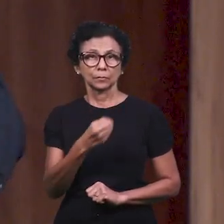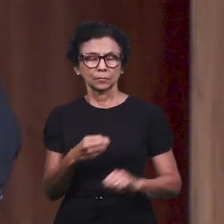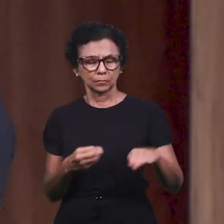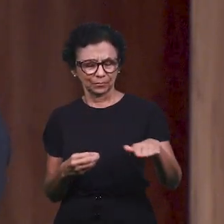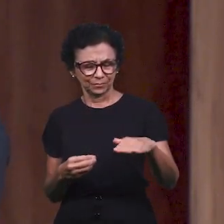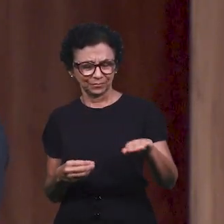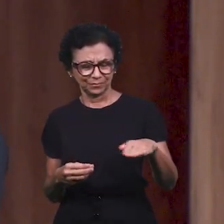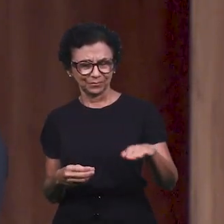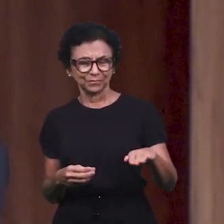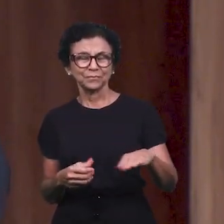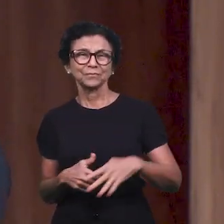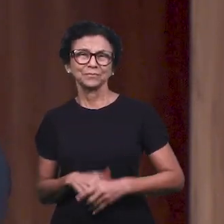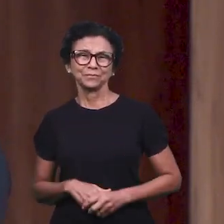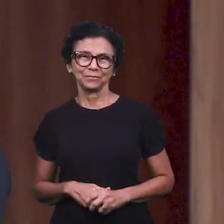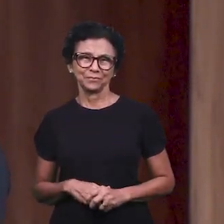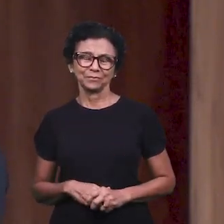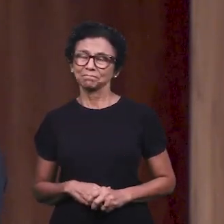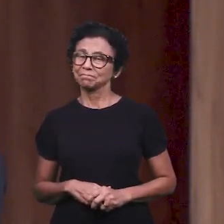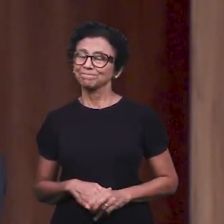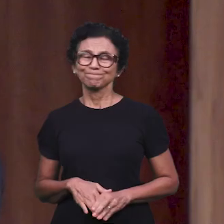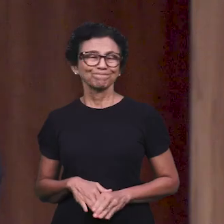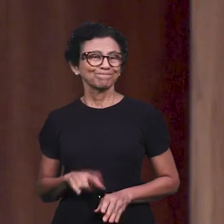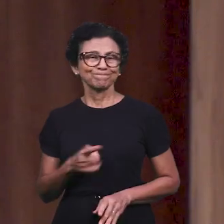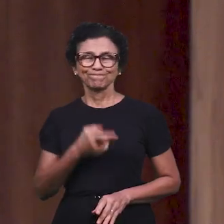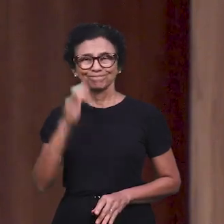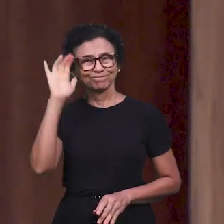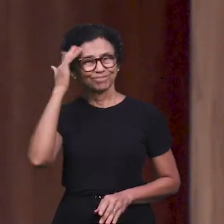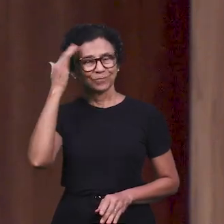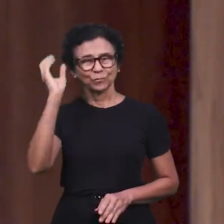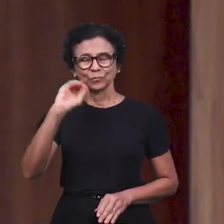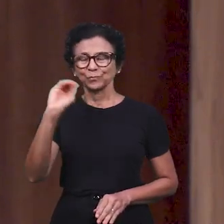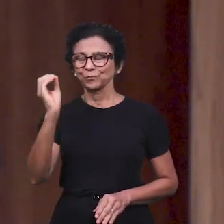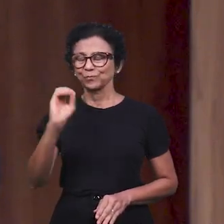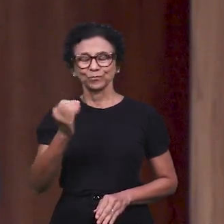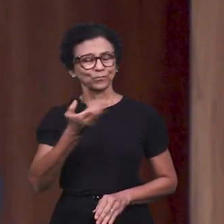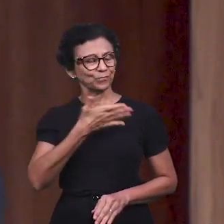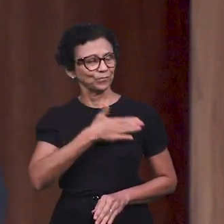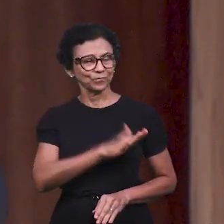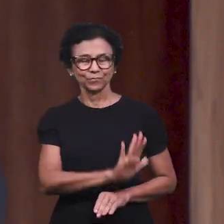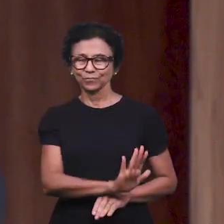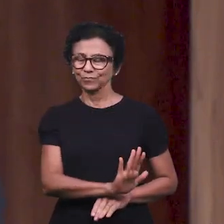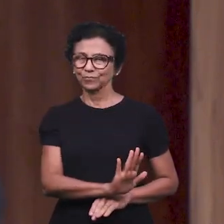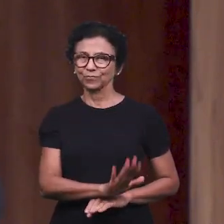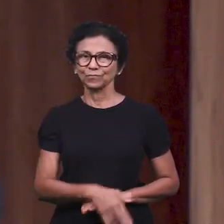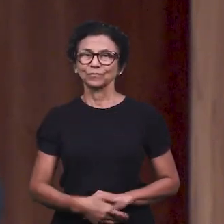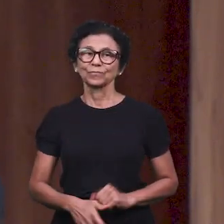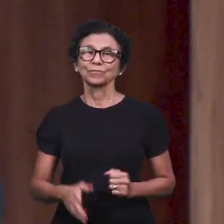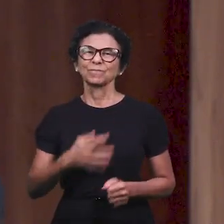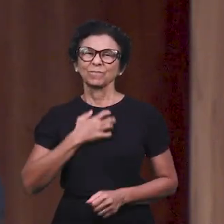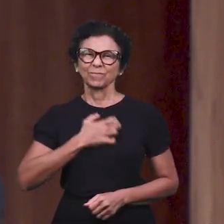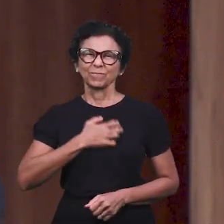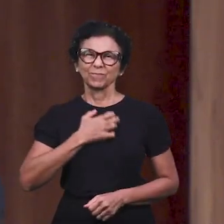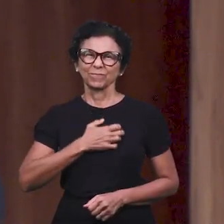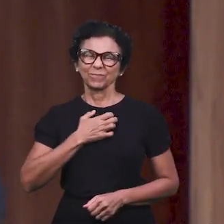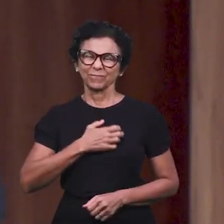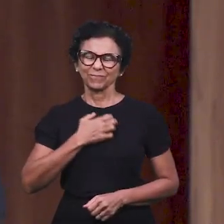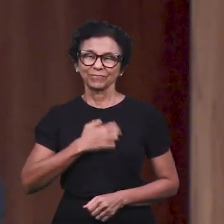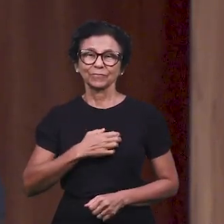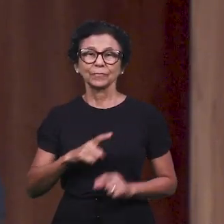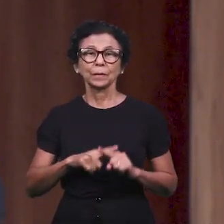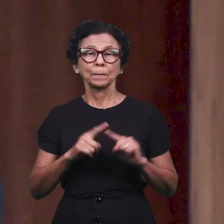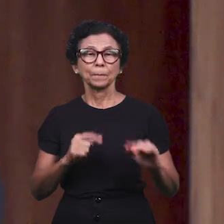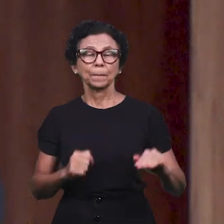vamos fazer agora, eles não vão compreender, não vão gostar, vão ficar aborrecidos. O mais importante é quando eles